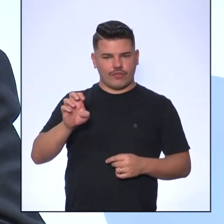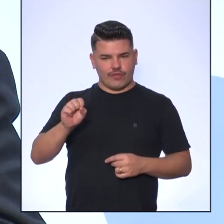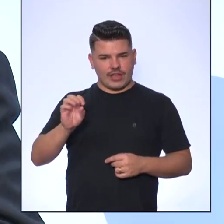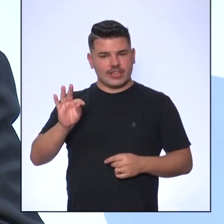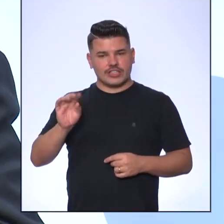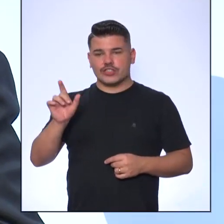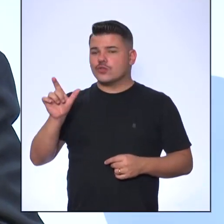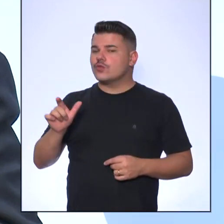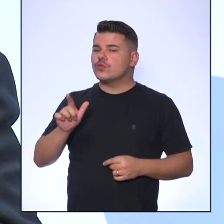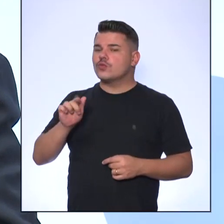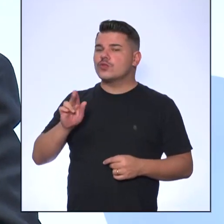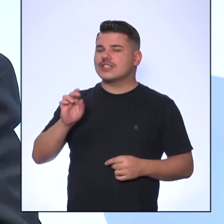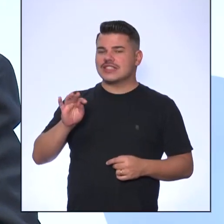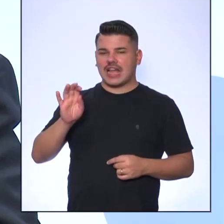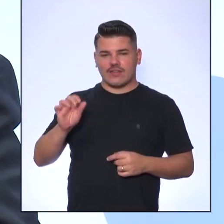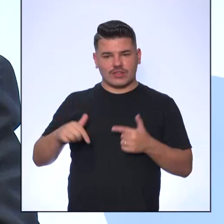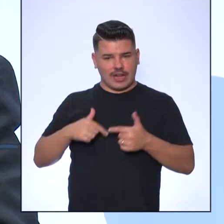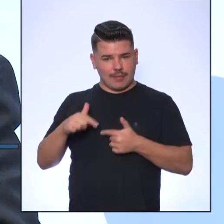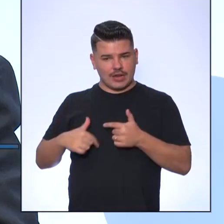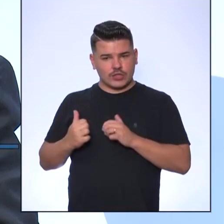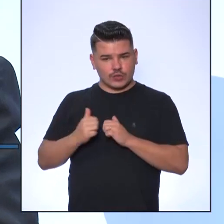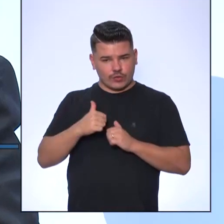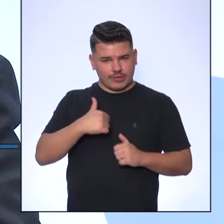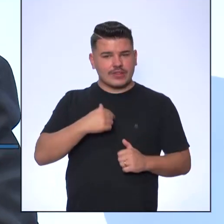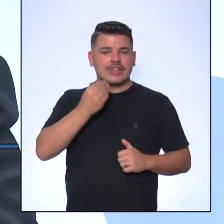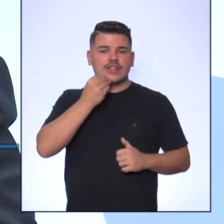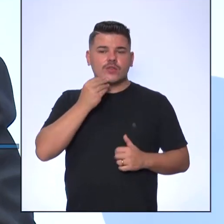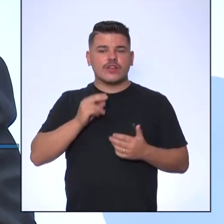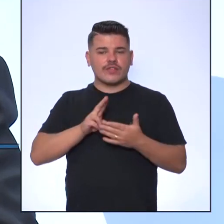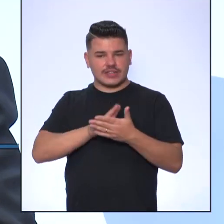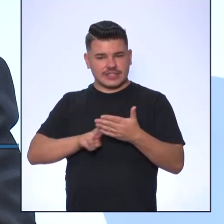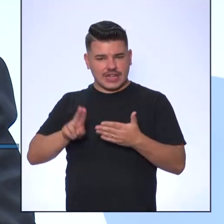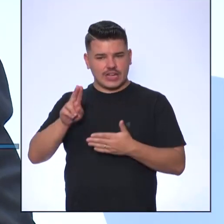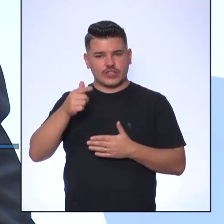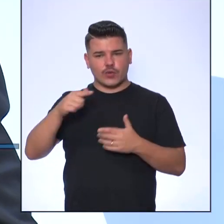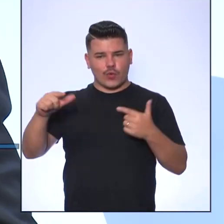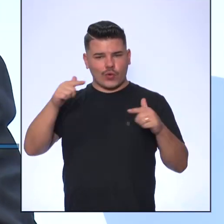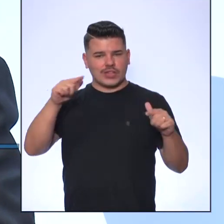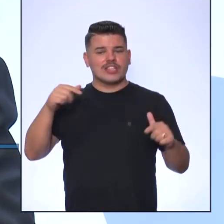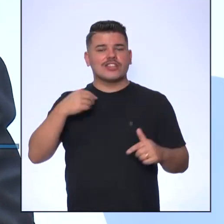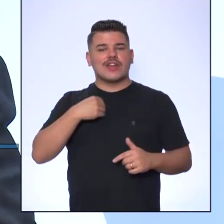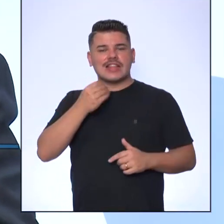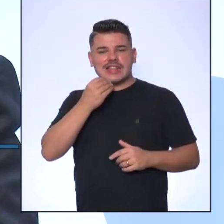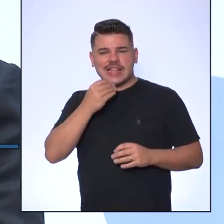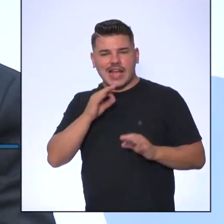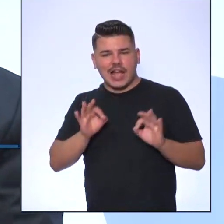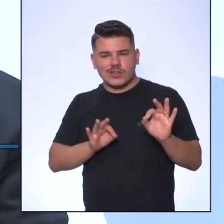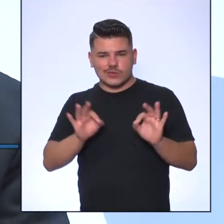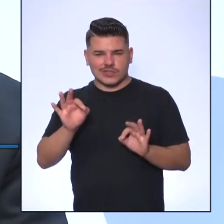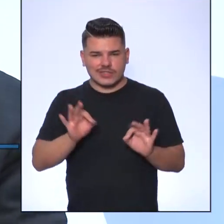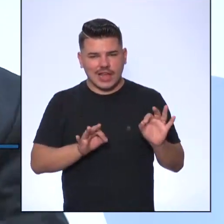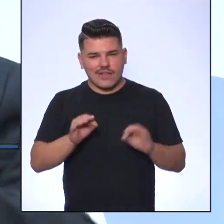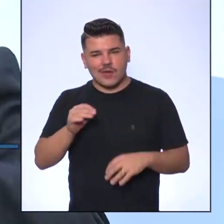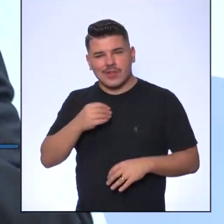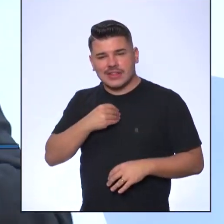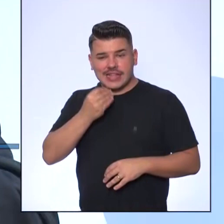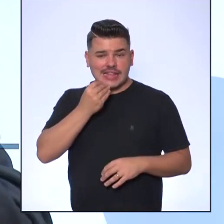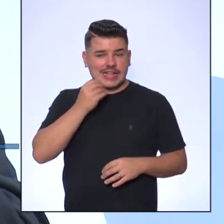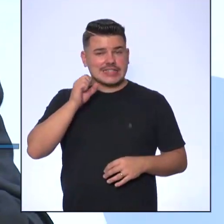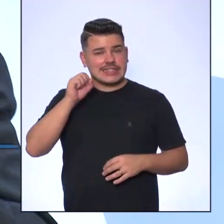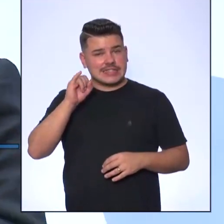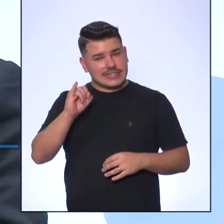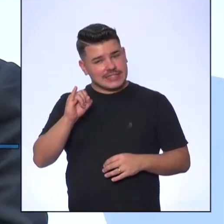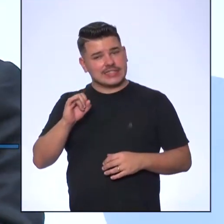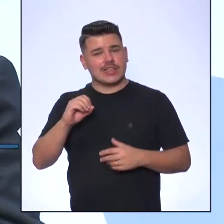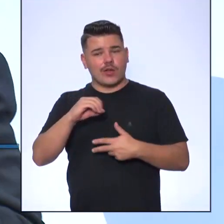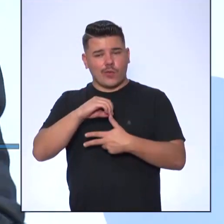comigo, tem trabalhado junto com as universidades. Logicamente, a gente vai ter que fazer um ajuste. A gente está vendo se vai adiar o Enem, se não